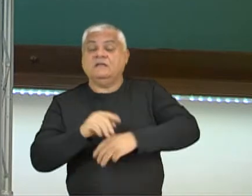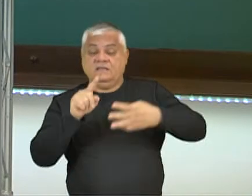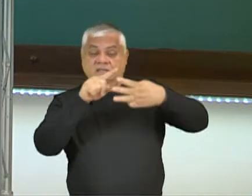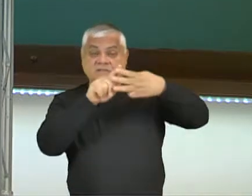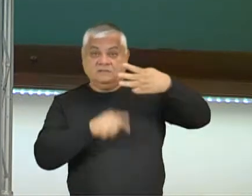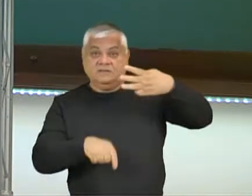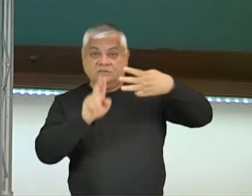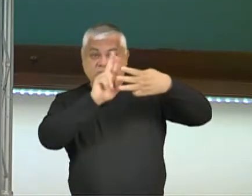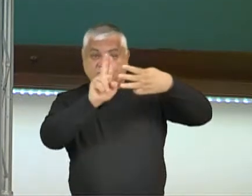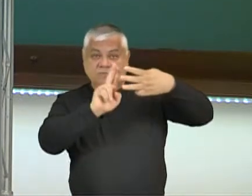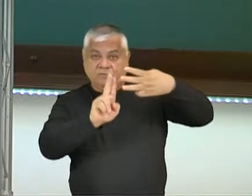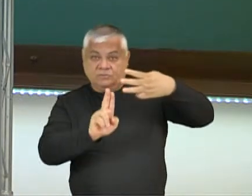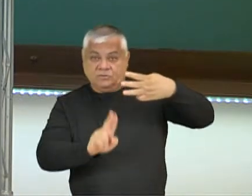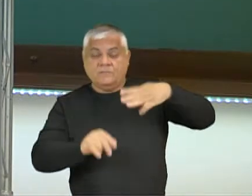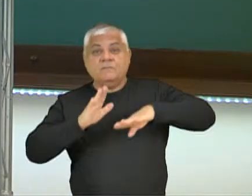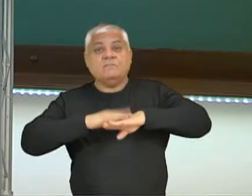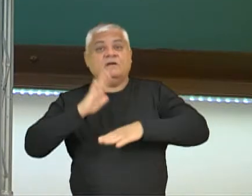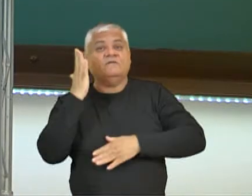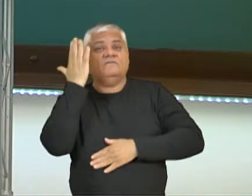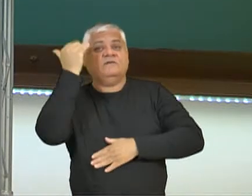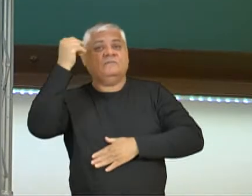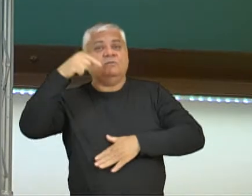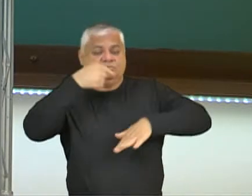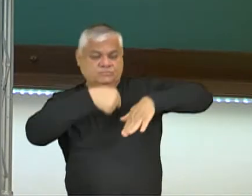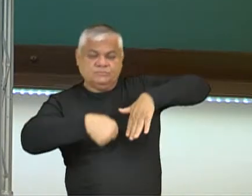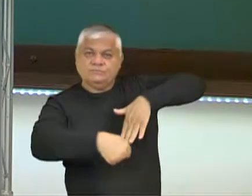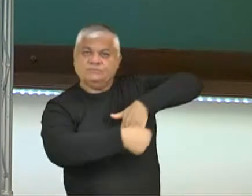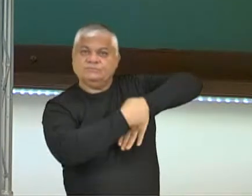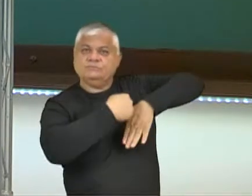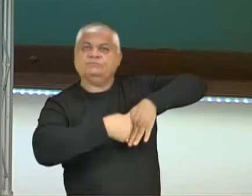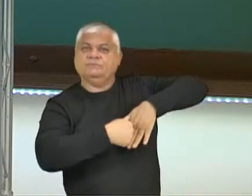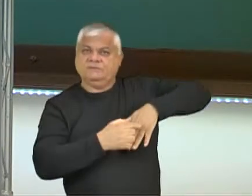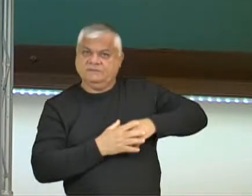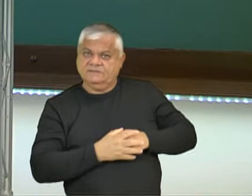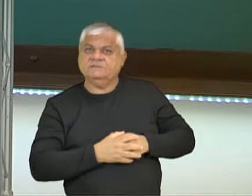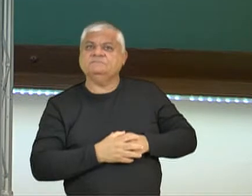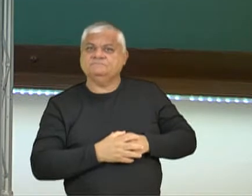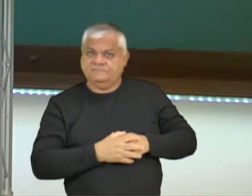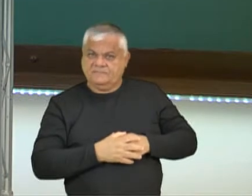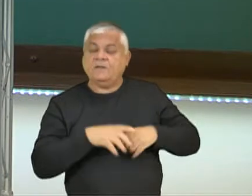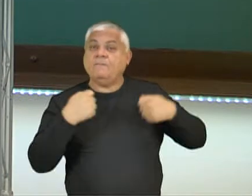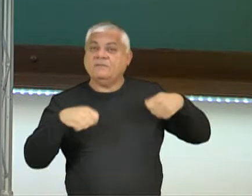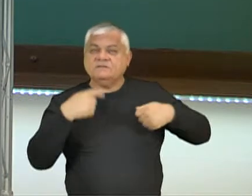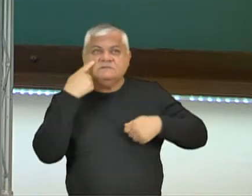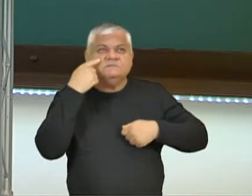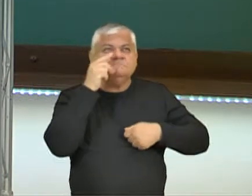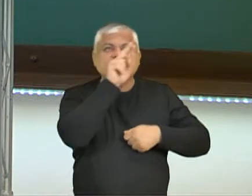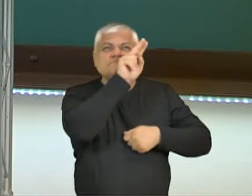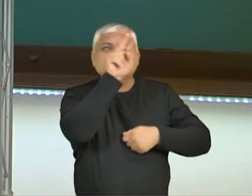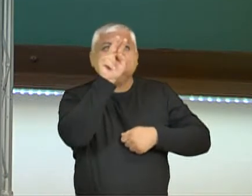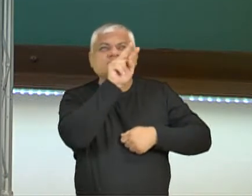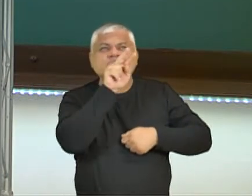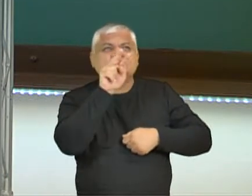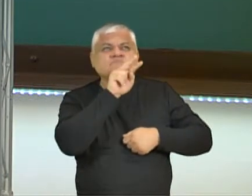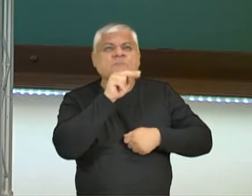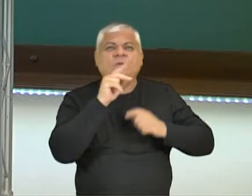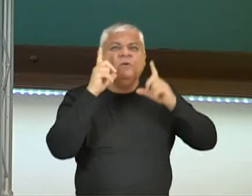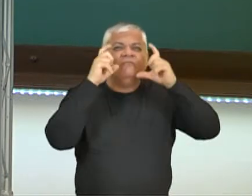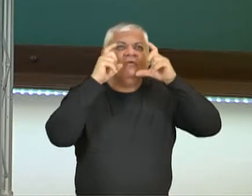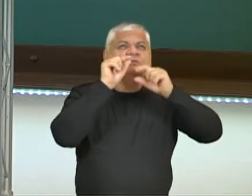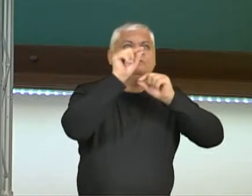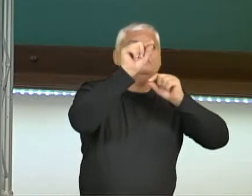3 pintores mais populares na América do Sul. Então eu tenho que passar o meu olho e eu tenho que ver os 3 que mais